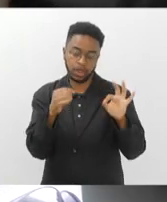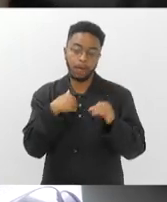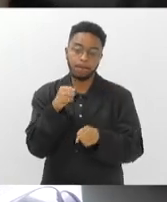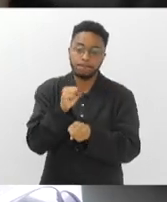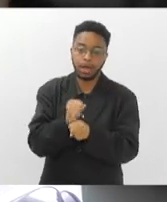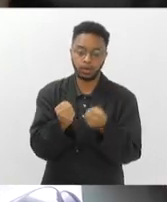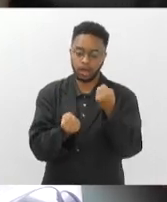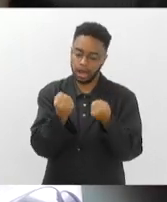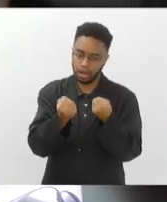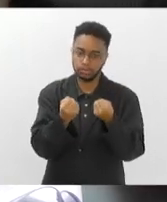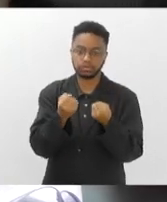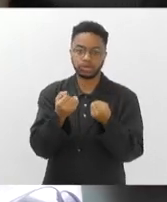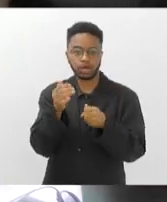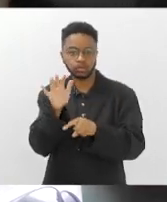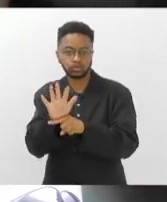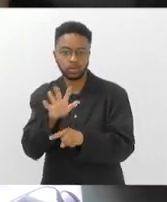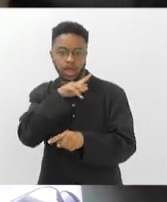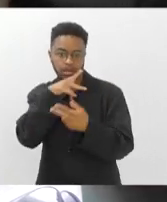para os animais.